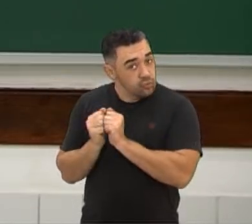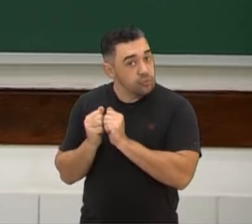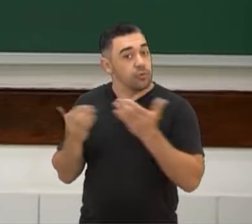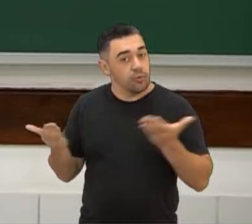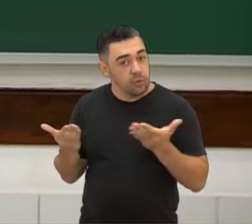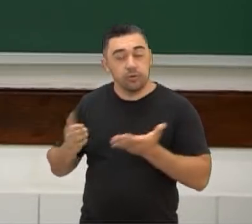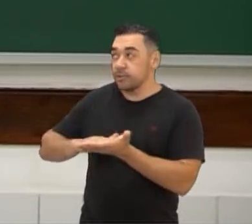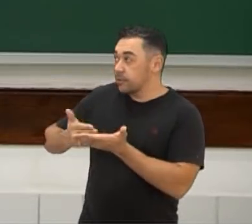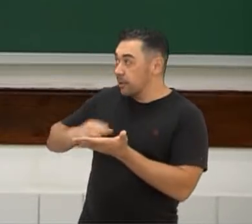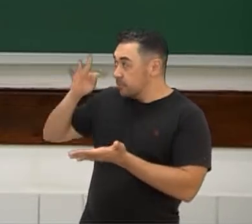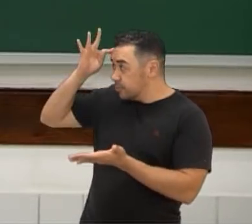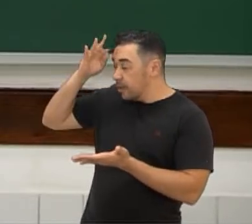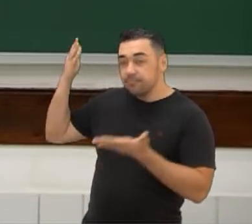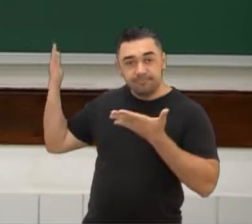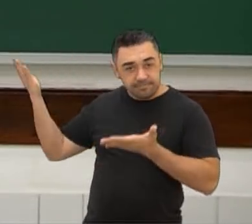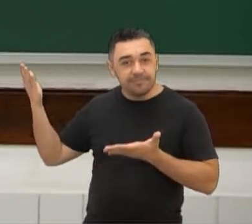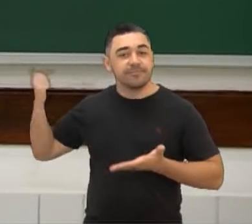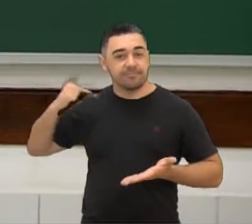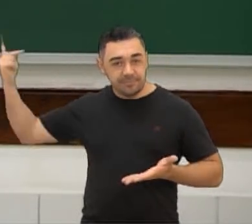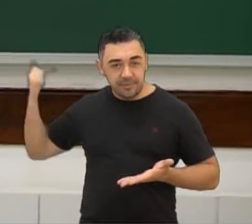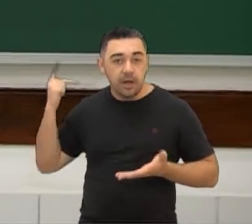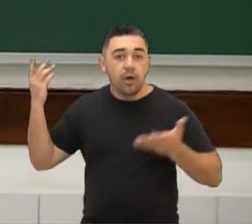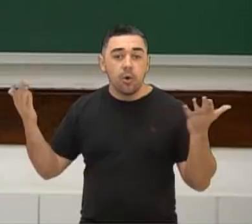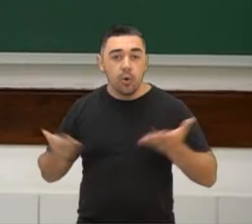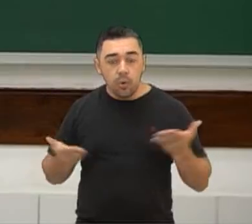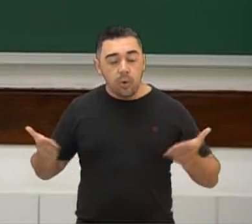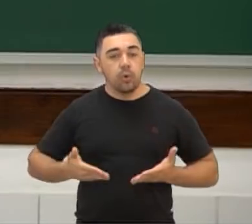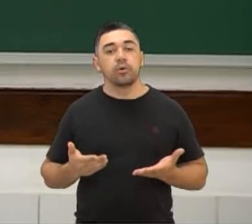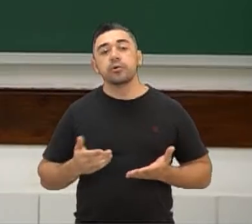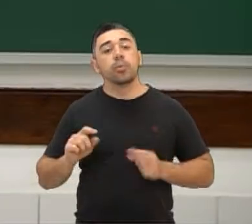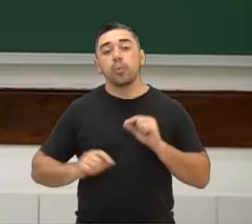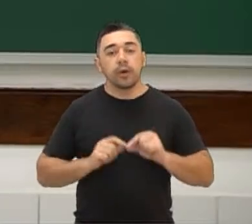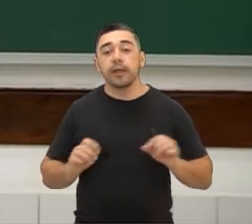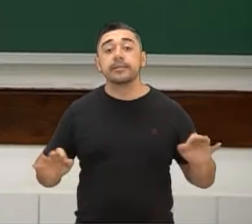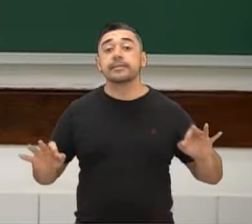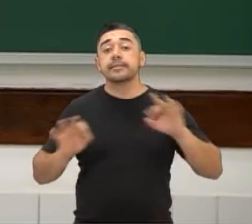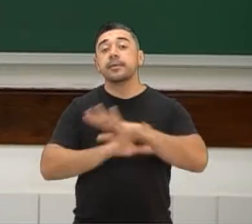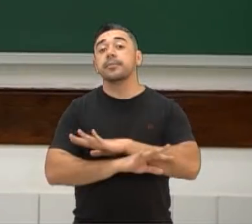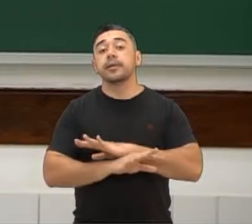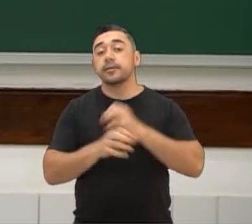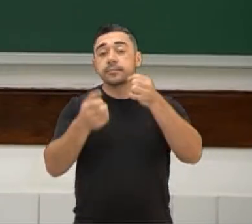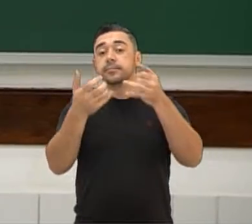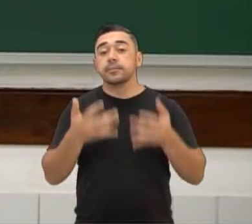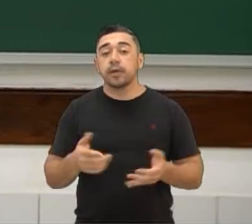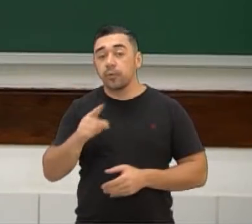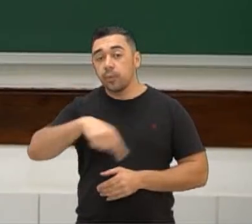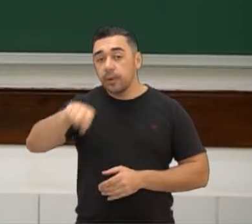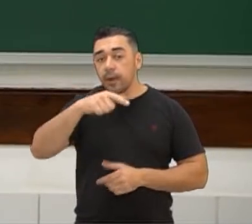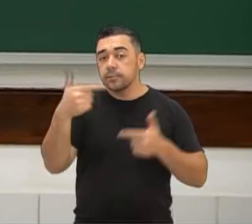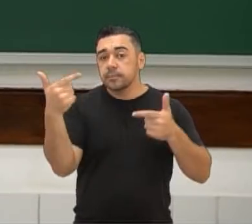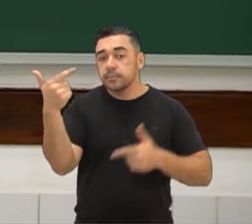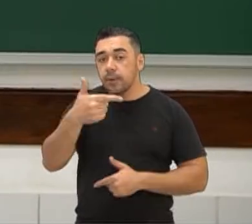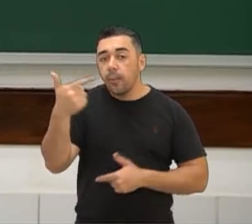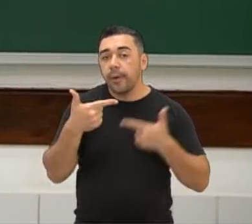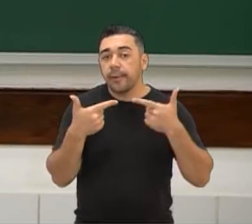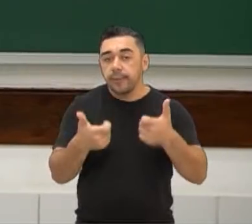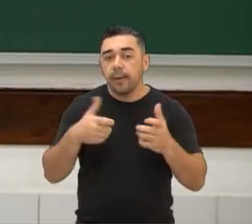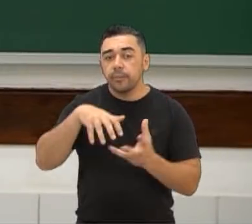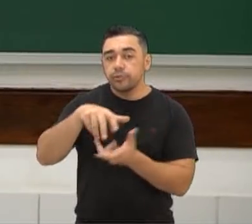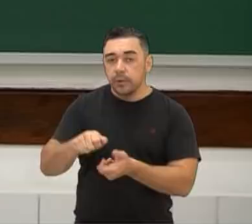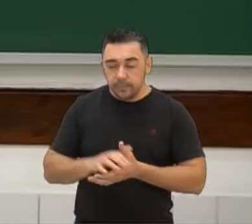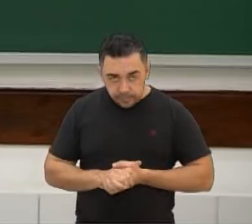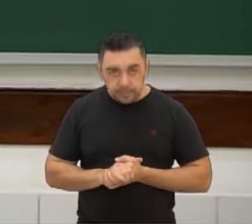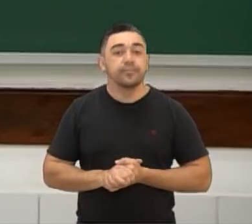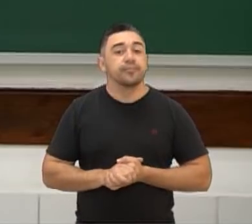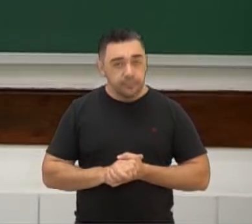gente está o Thiago, e nós juntos hoje vamos terminar de falar de Segunda Guerra Mundial.